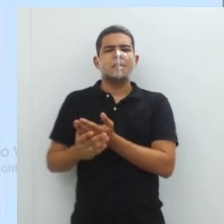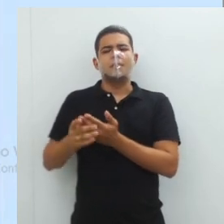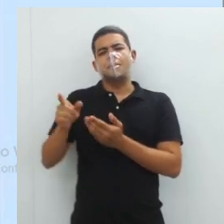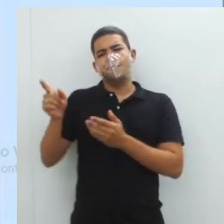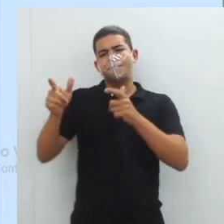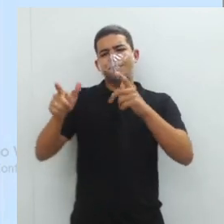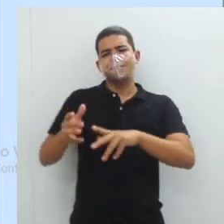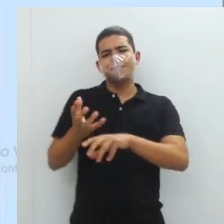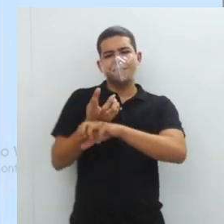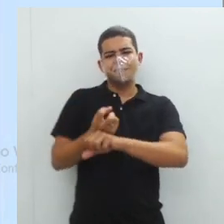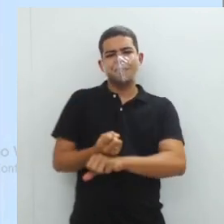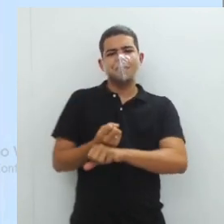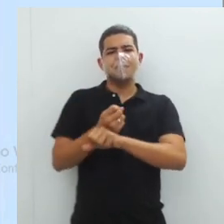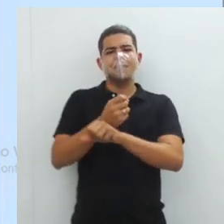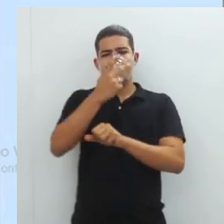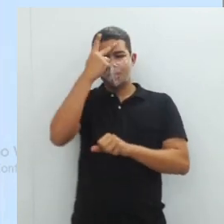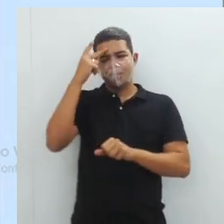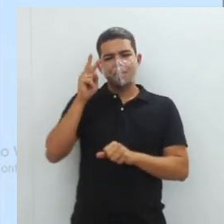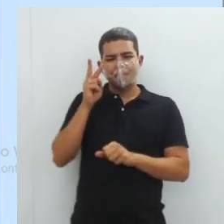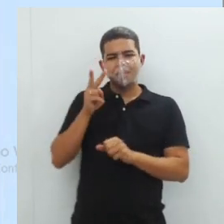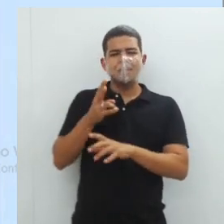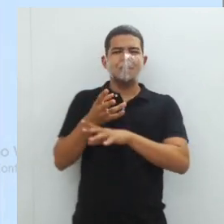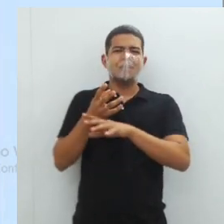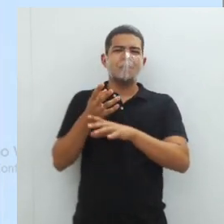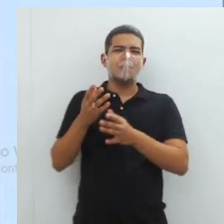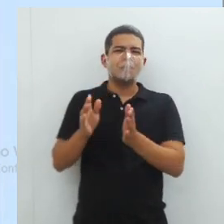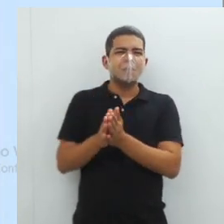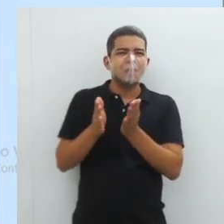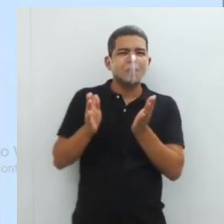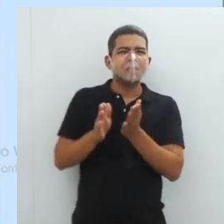pobre, que não se tinha diversidade biológica.